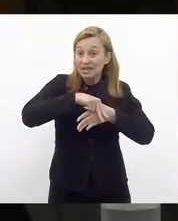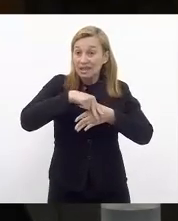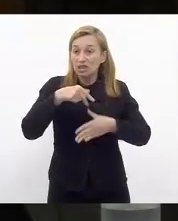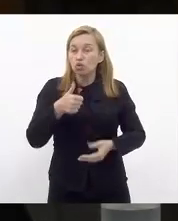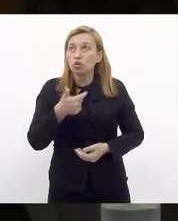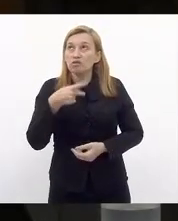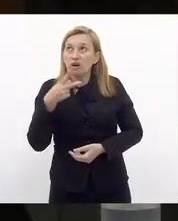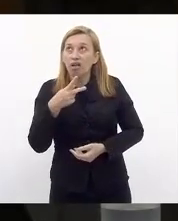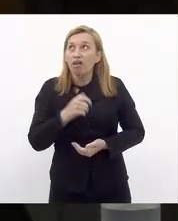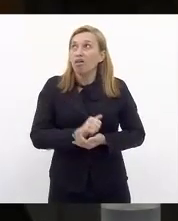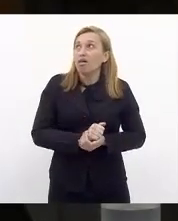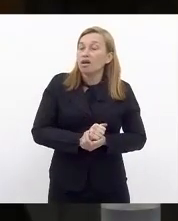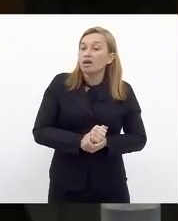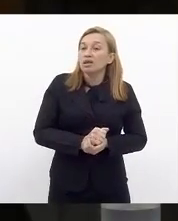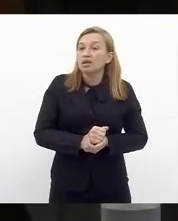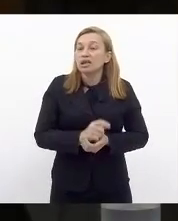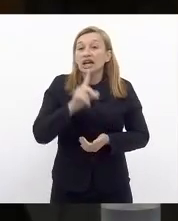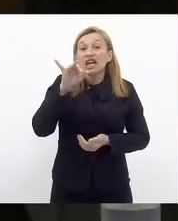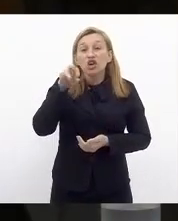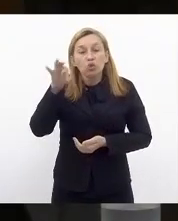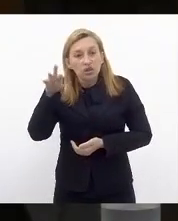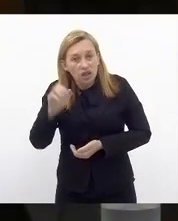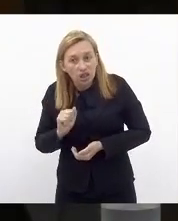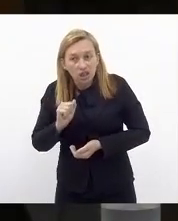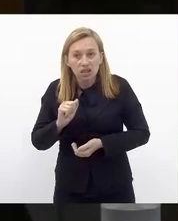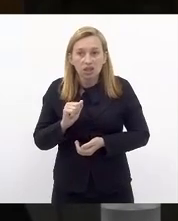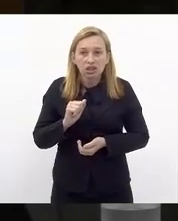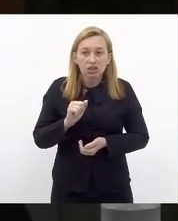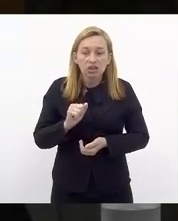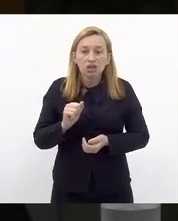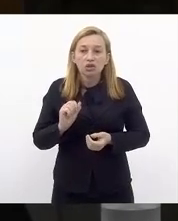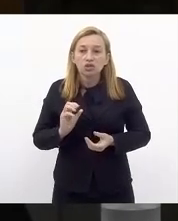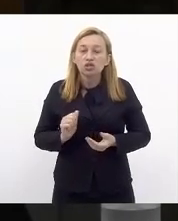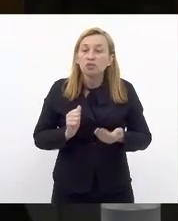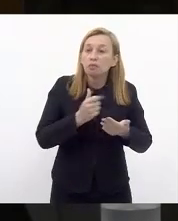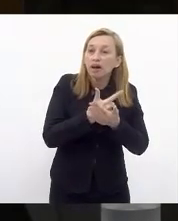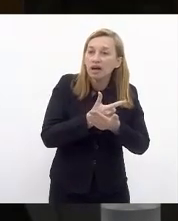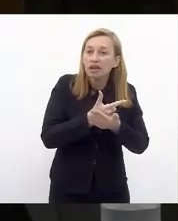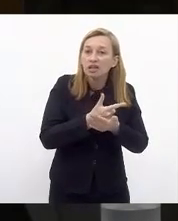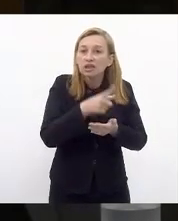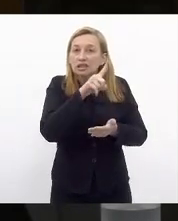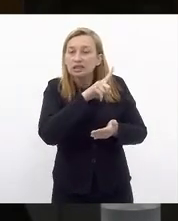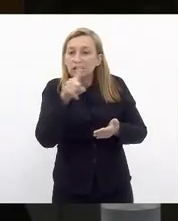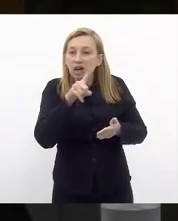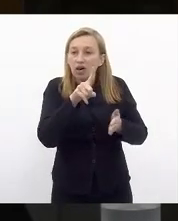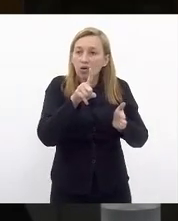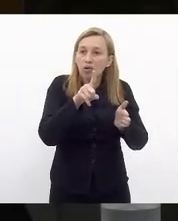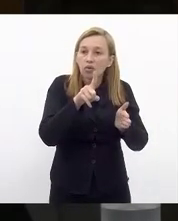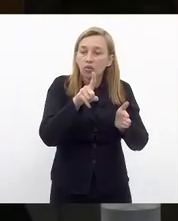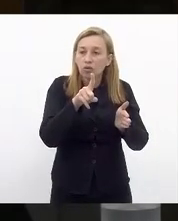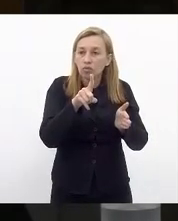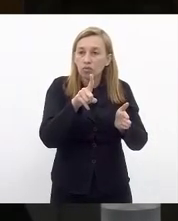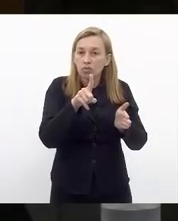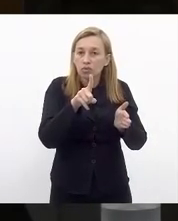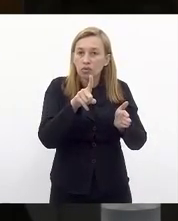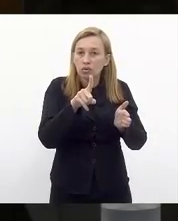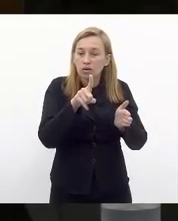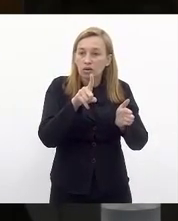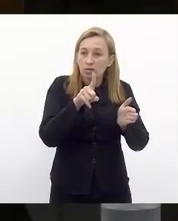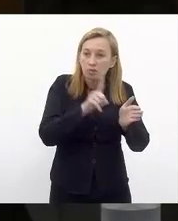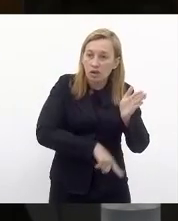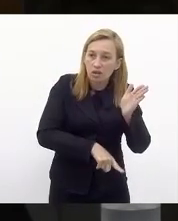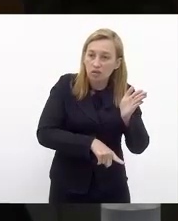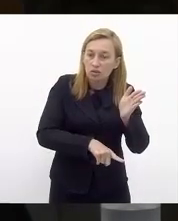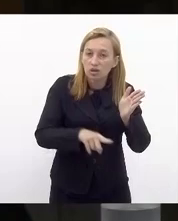que fala da alíquota fala alíquota de contribuição não inferior a disputa dos servidores da